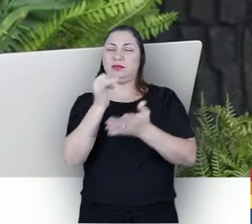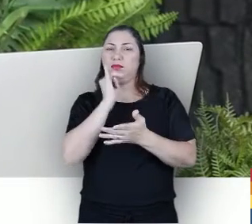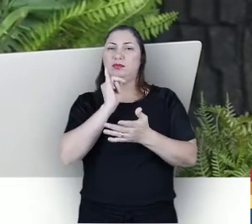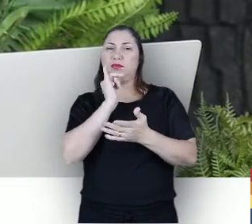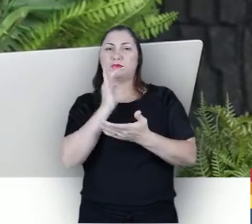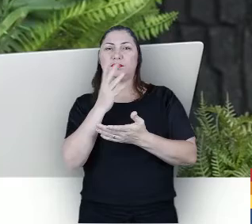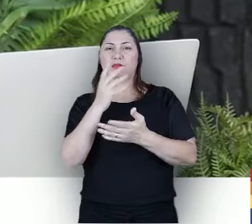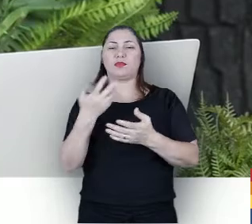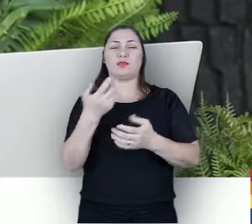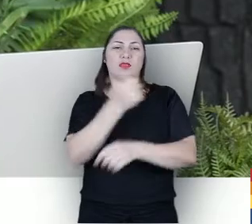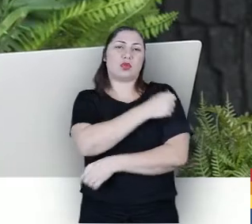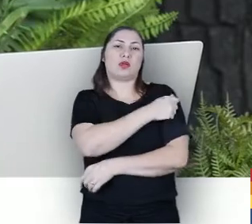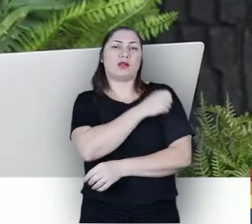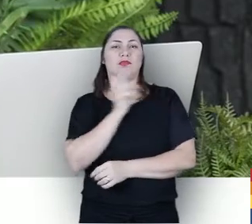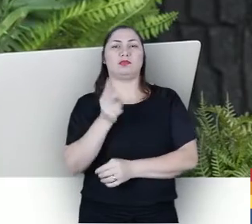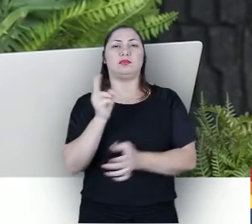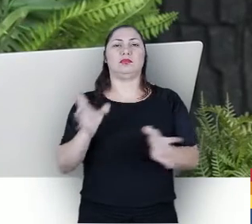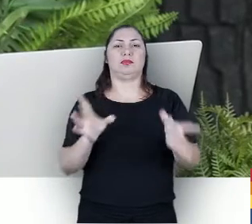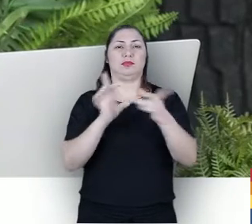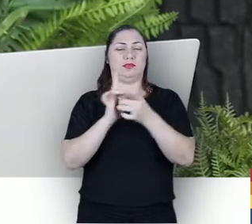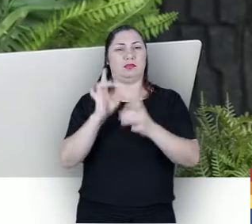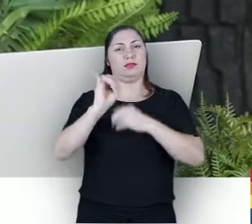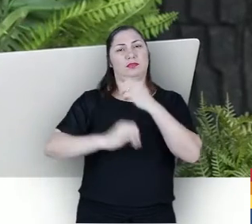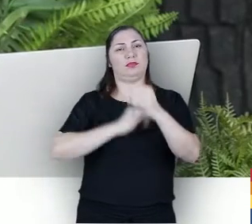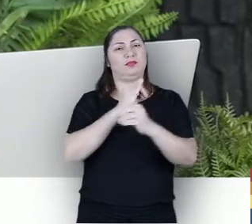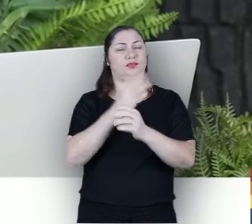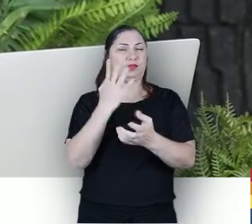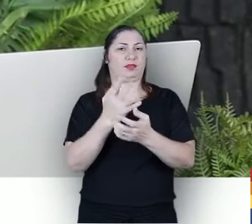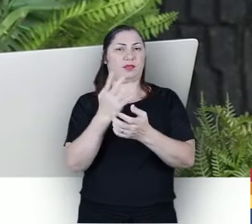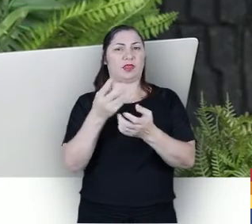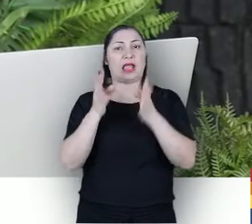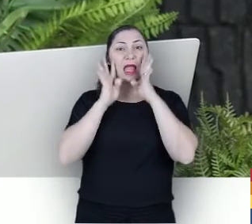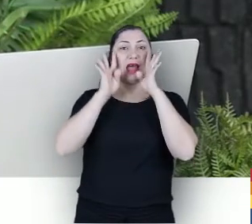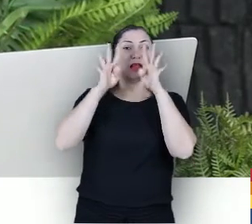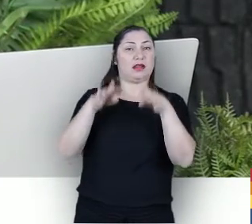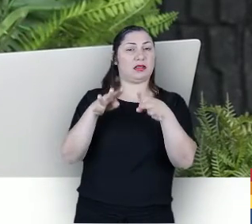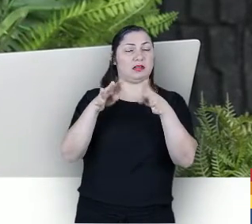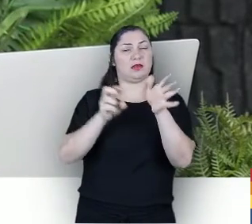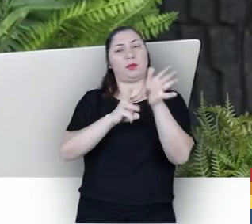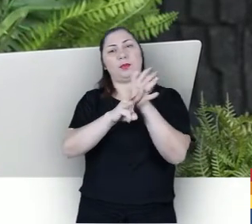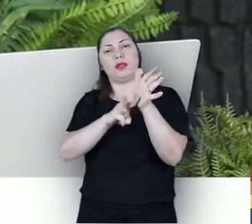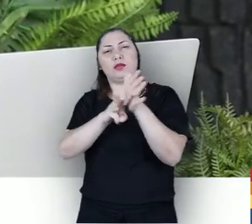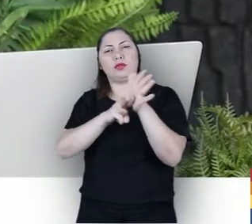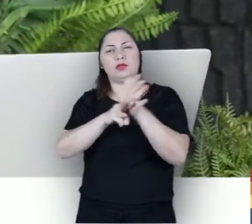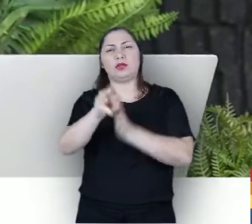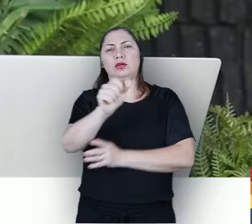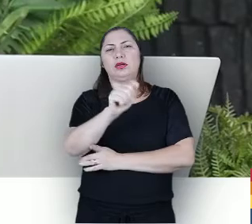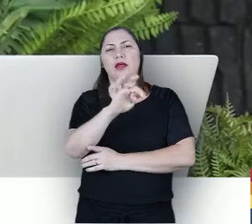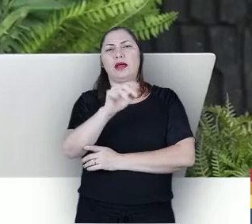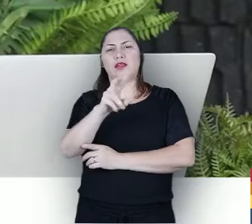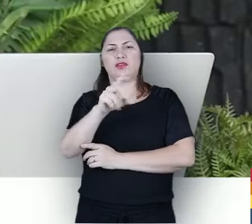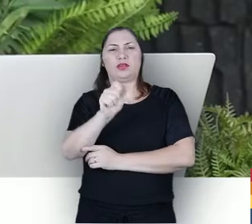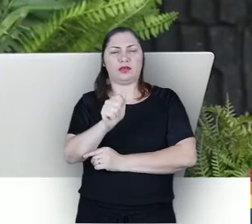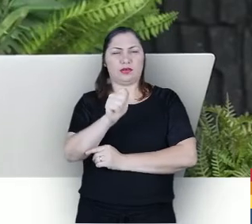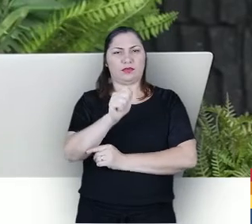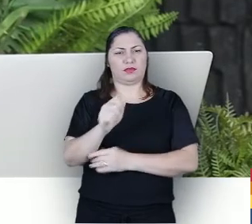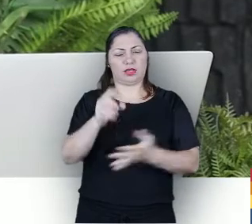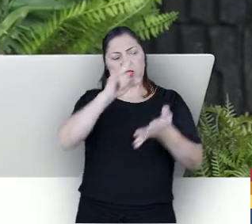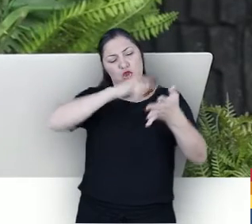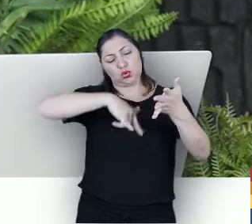de que os estudantes, eles estão o tempo todo conectados, né? E nesse último aspecto, né, de falar que os estudantes estão o tempo